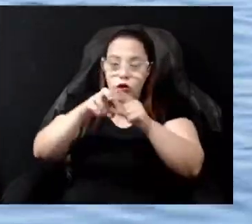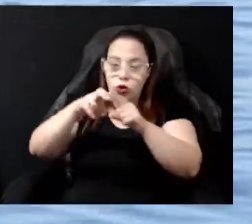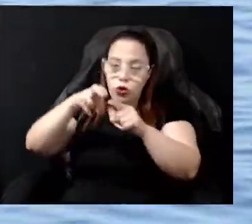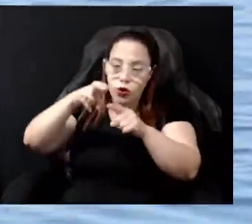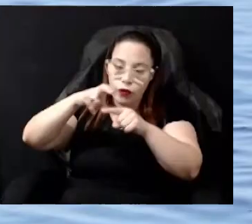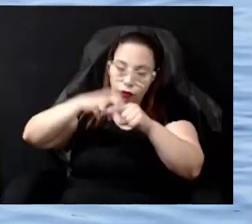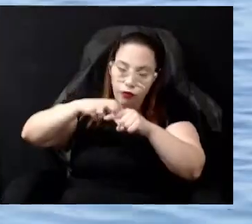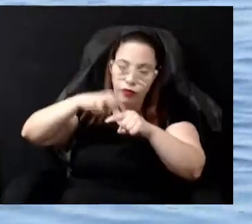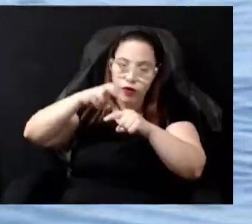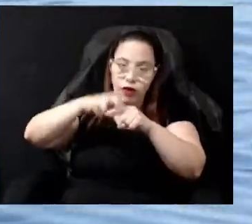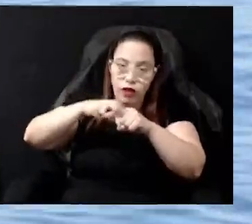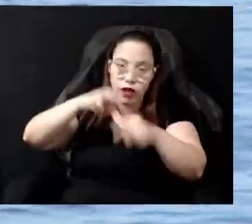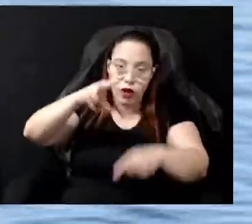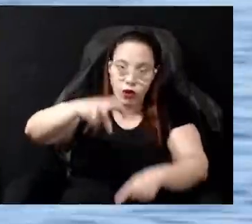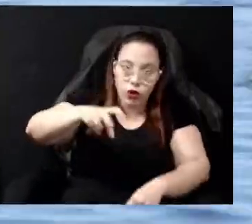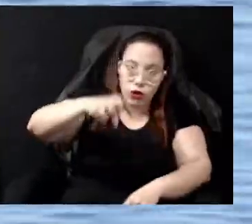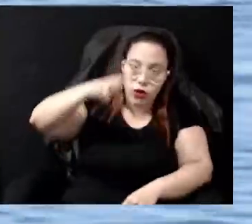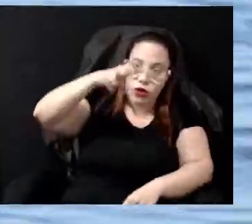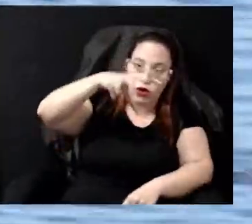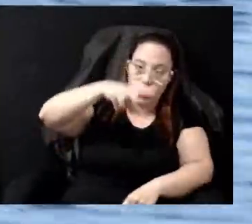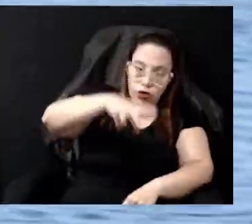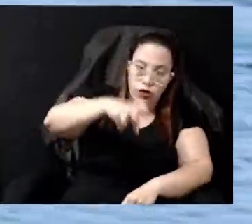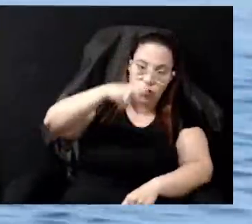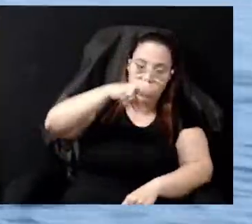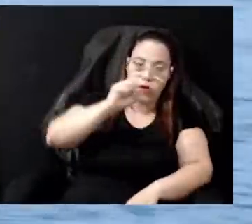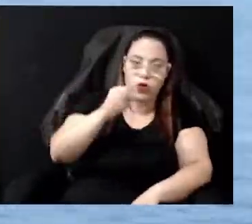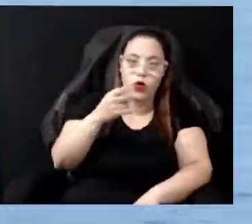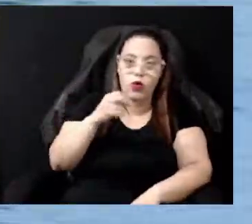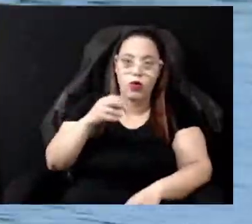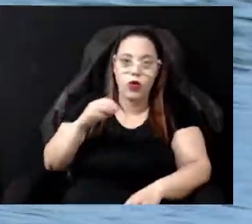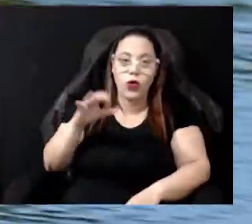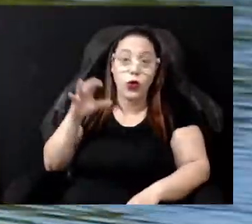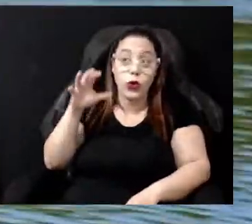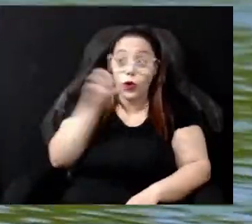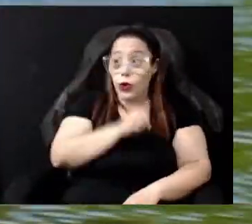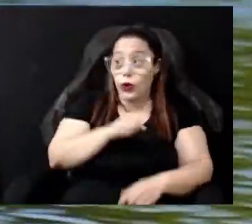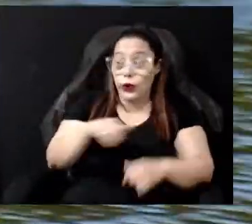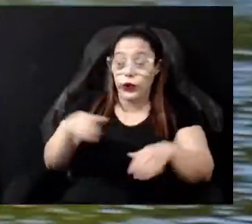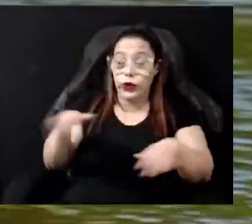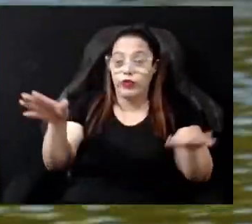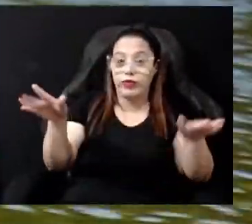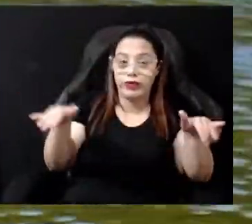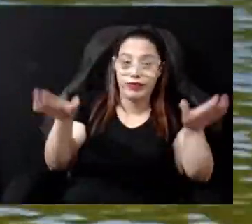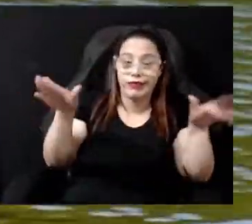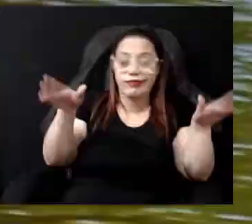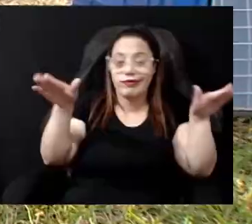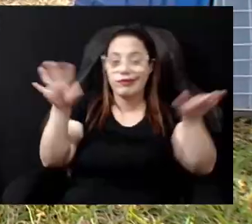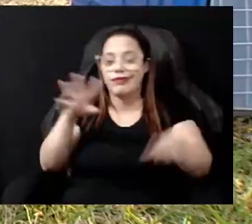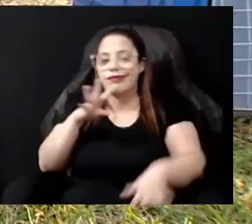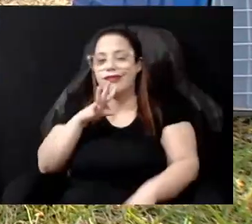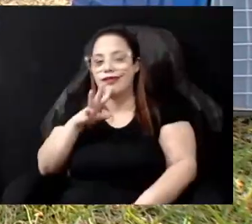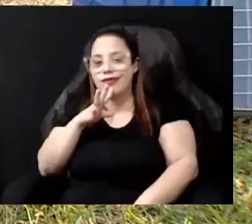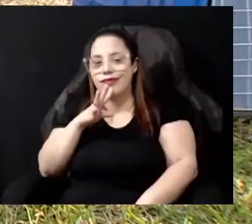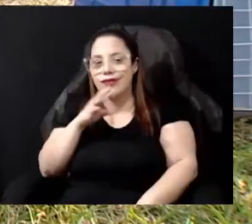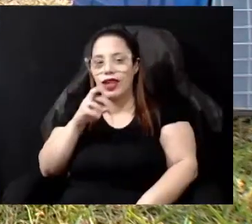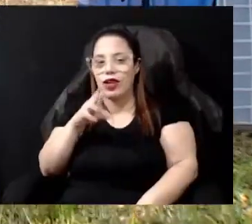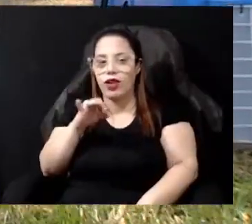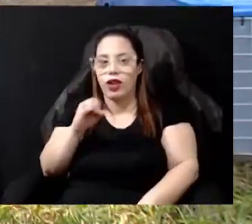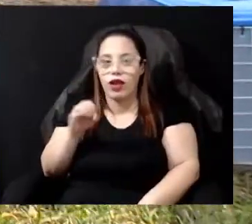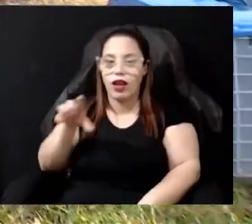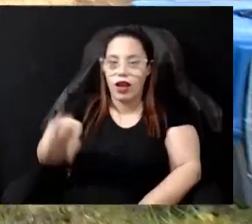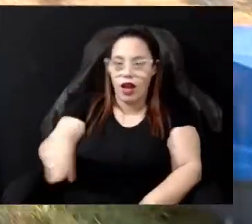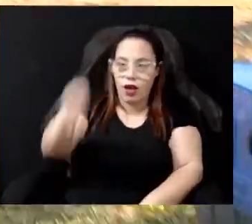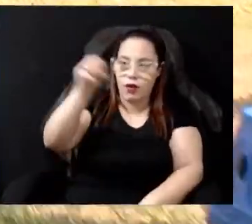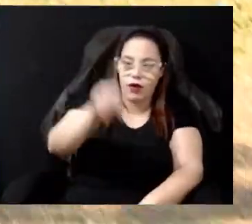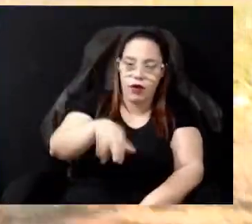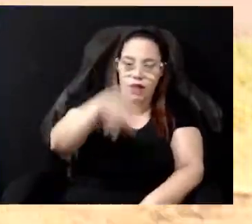presa ou objeto em alta velocidade. Assim é conhecido o ato de rapinar. A falcoaria também